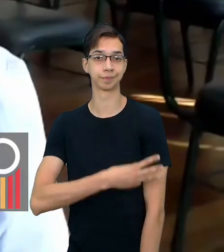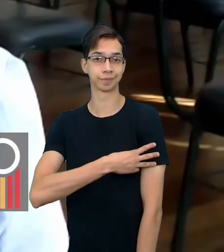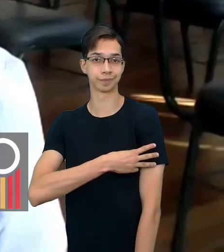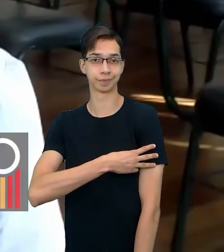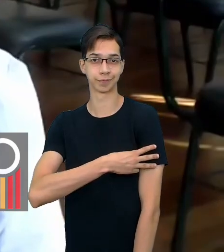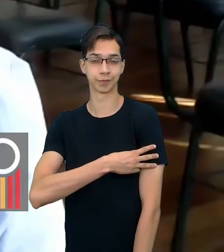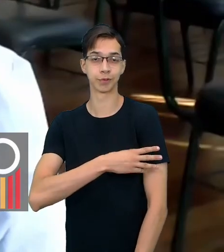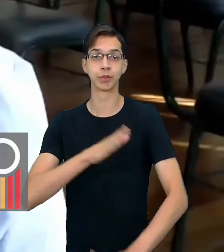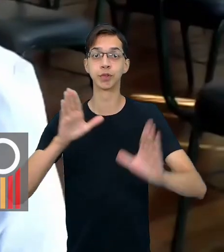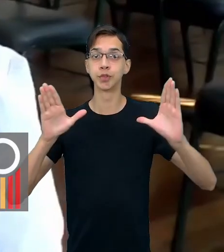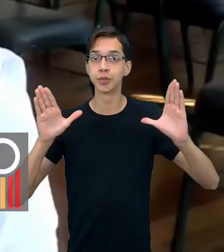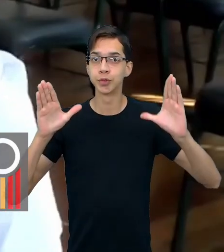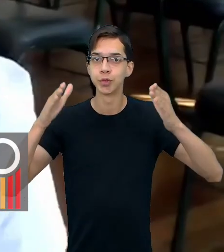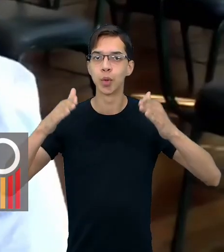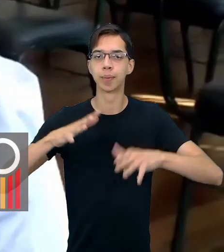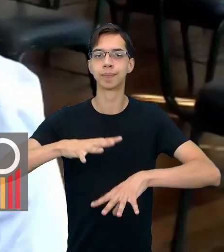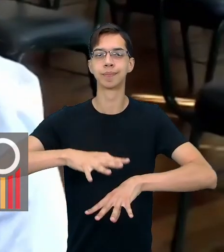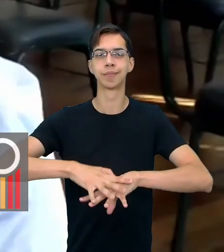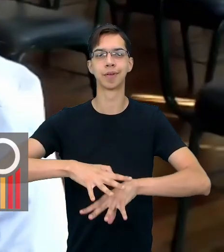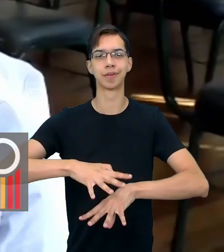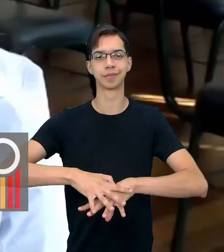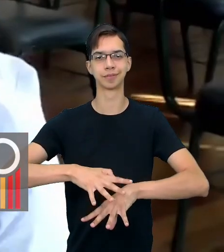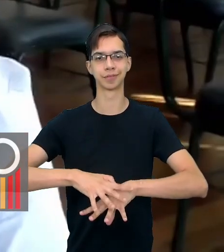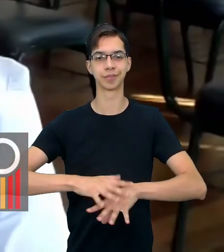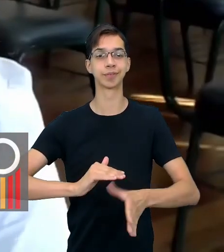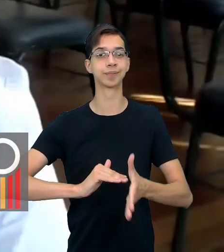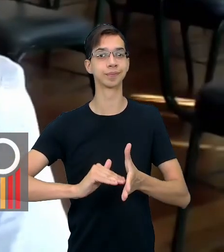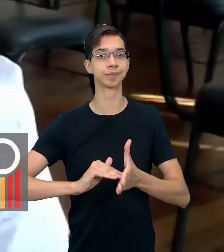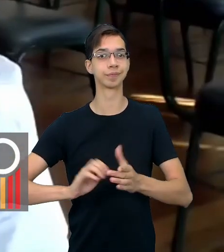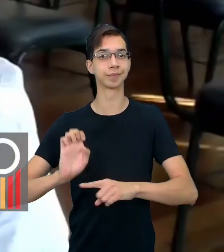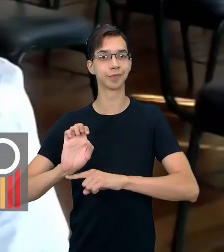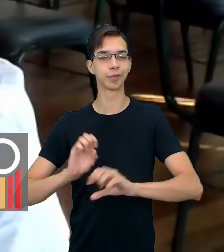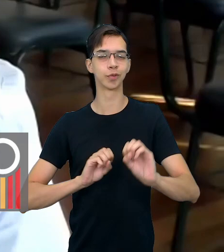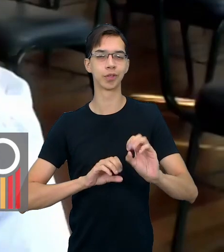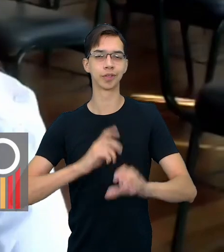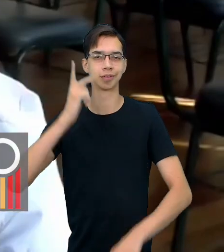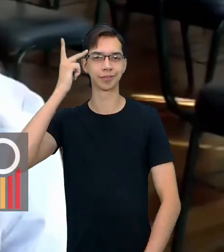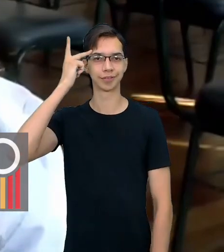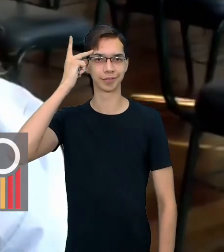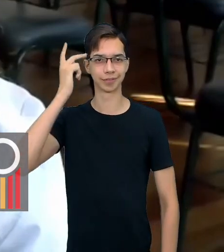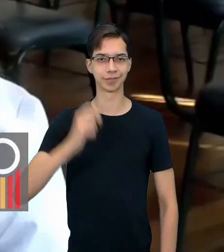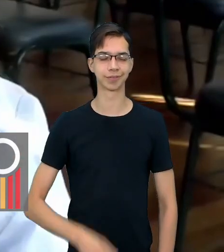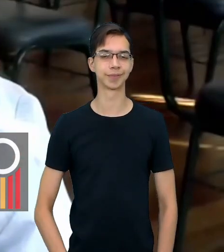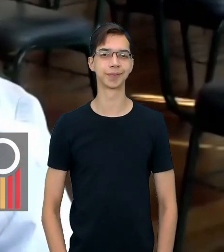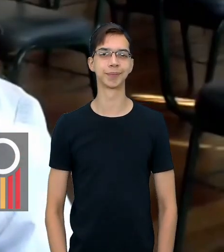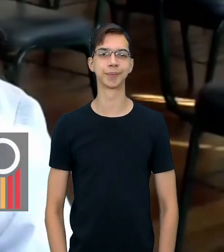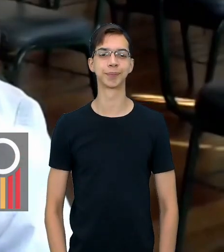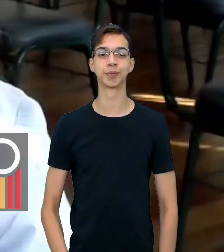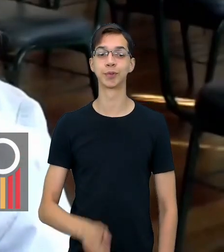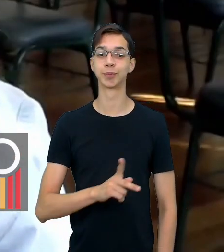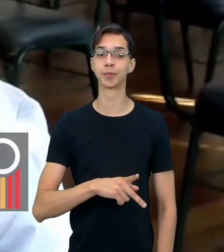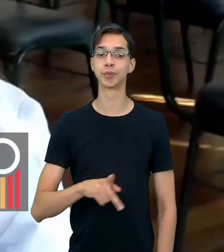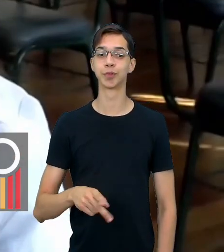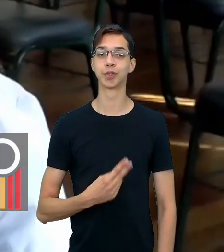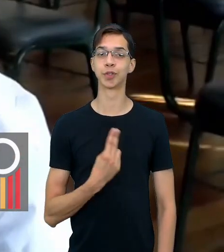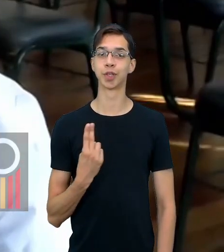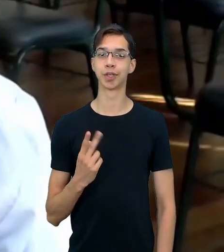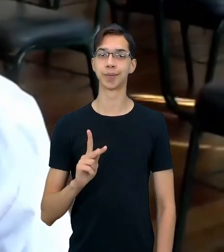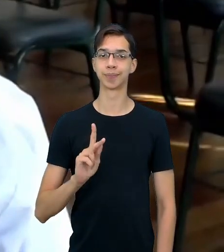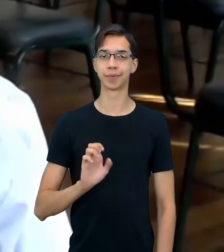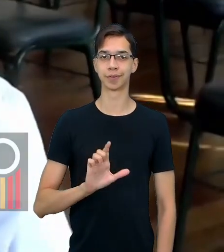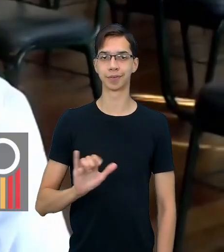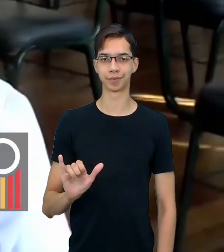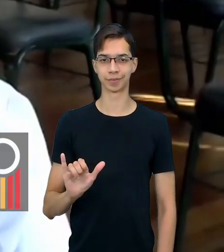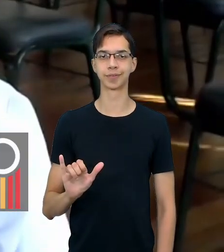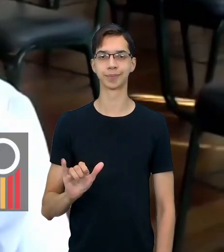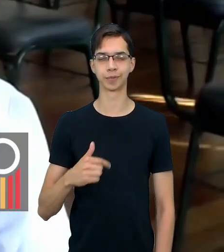na matemática, promovido pela Secretaria Estadual de Educação de São Paulo. Eu sou a professora Kelly Pesetti,